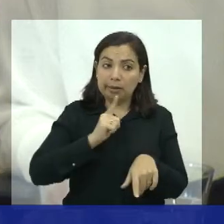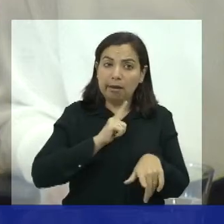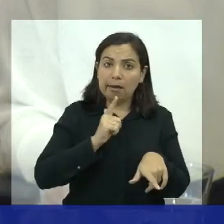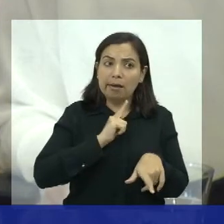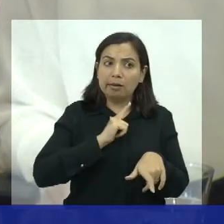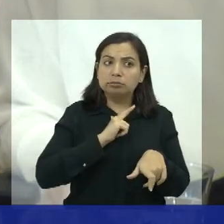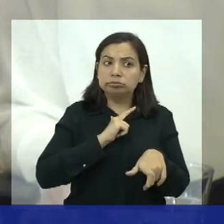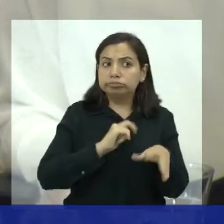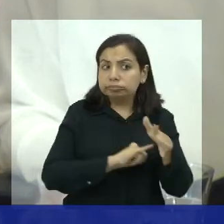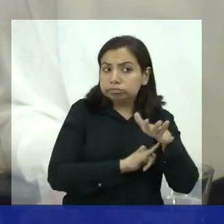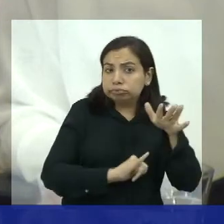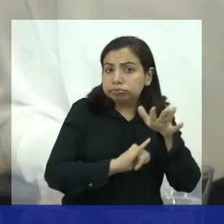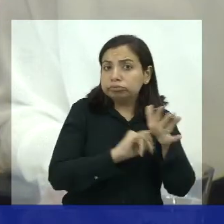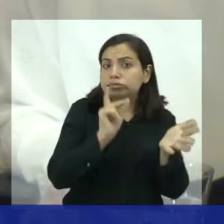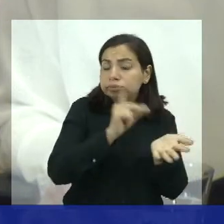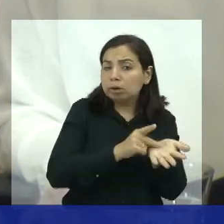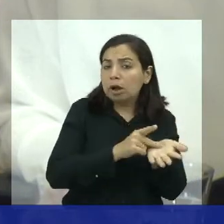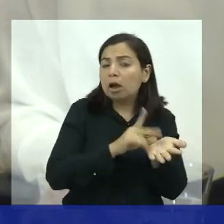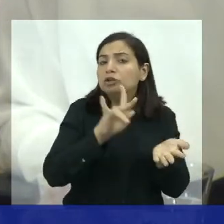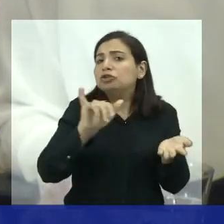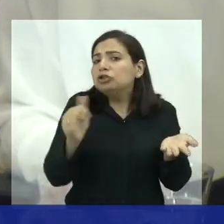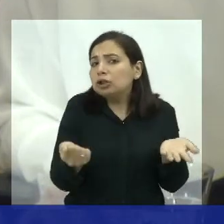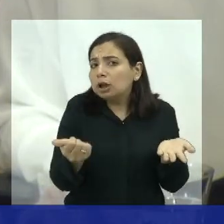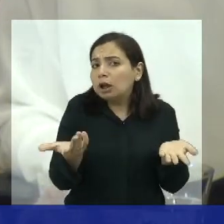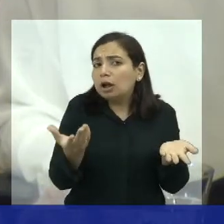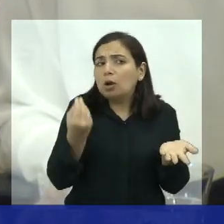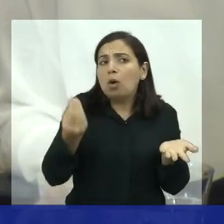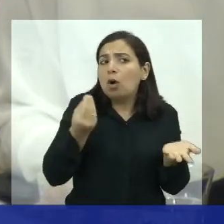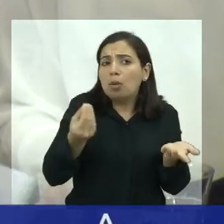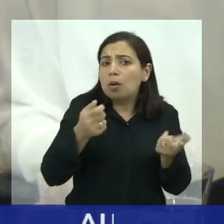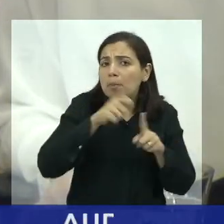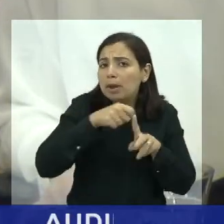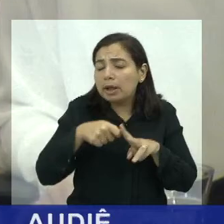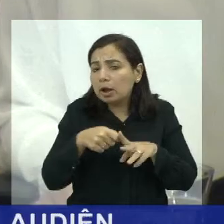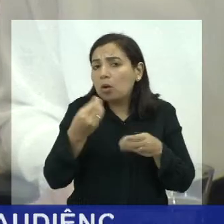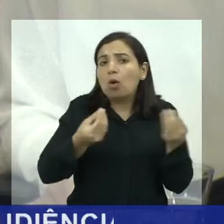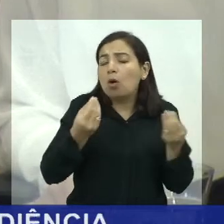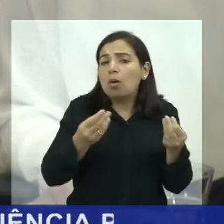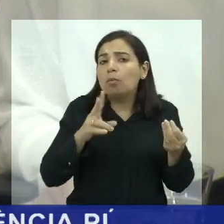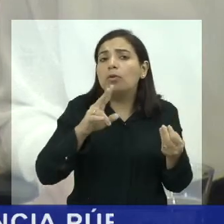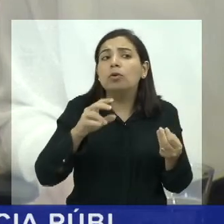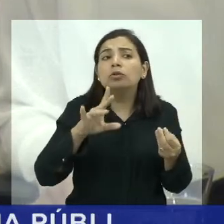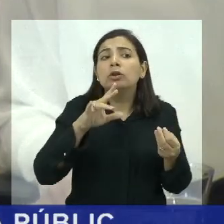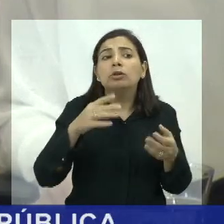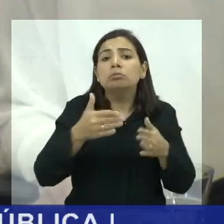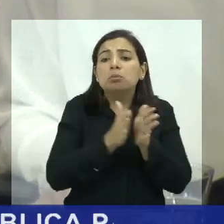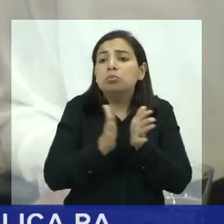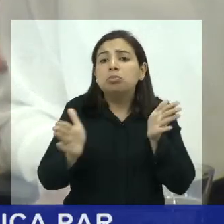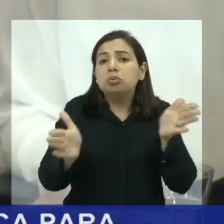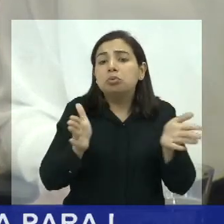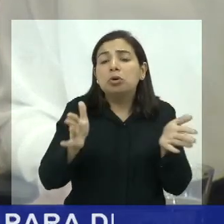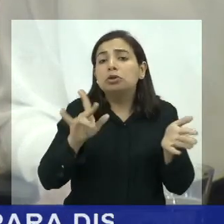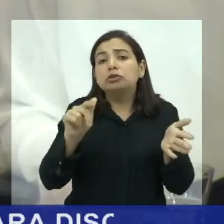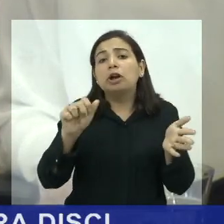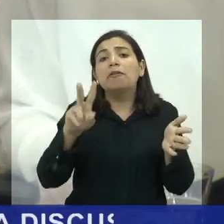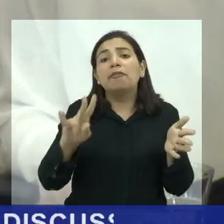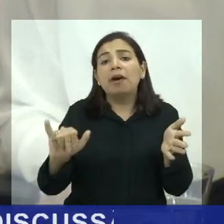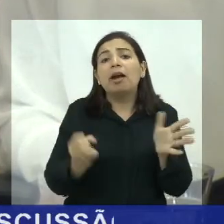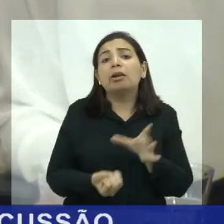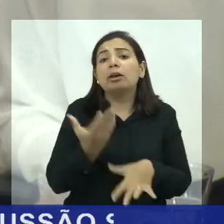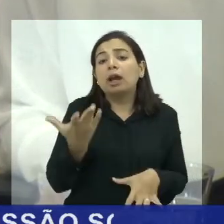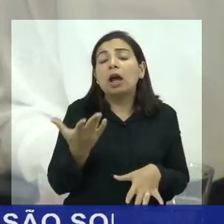instituição vai ser observado, há quanto tempo que isso vai ser criado, certo? E qual o objetivo dessa